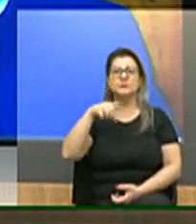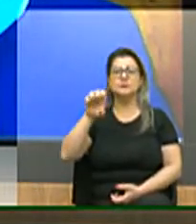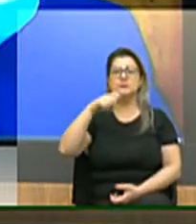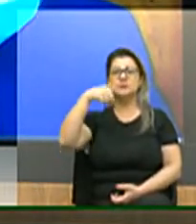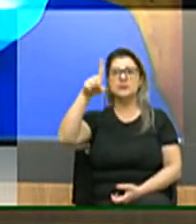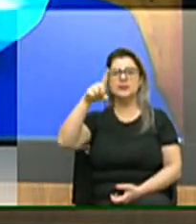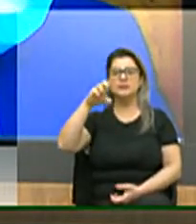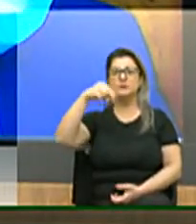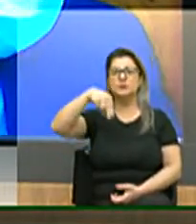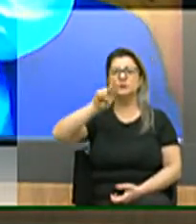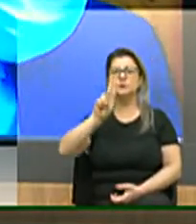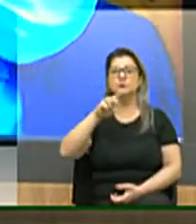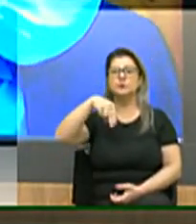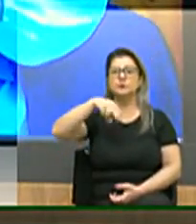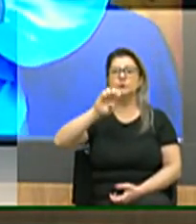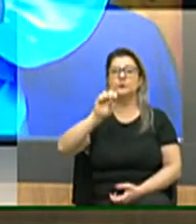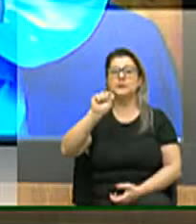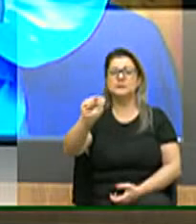Deputado Zé Nunes.